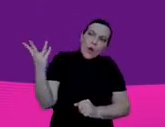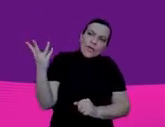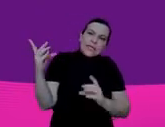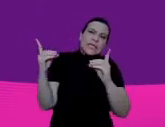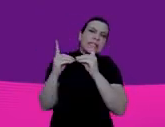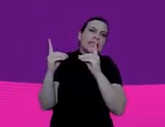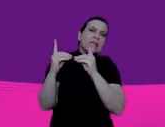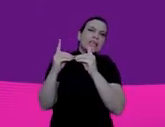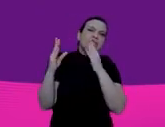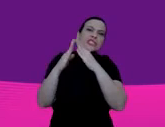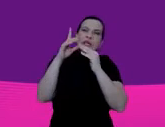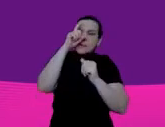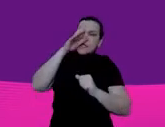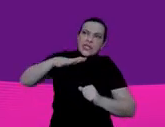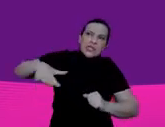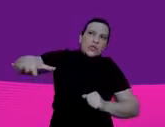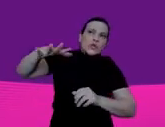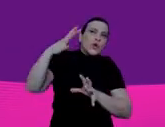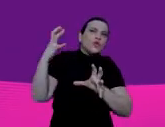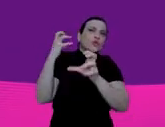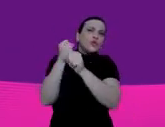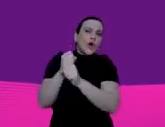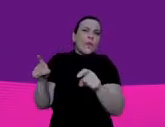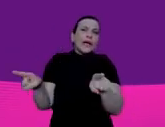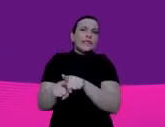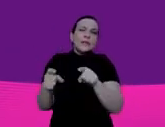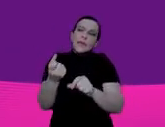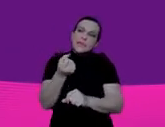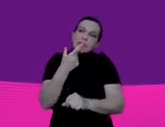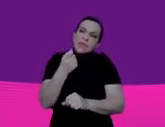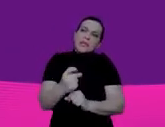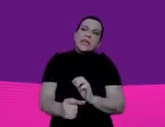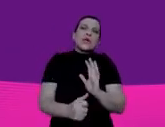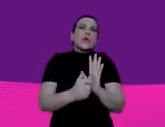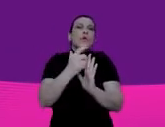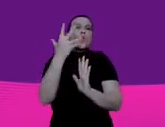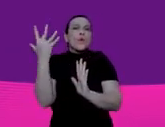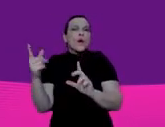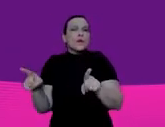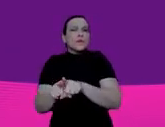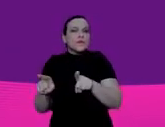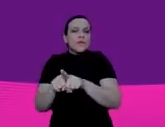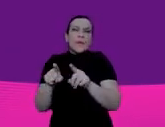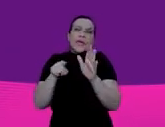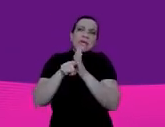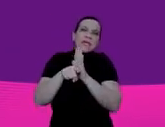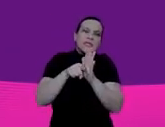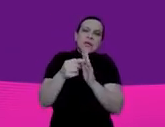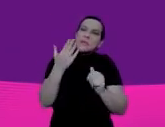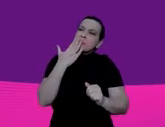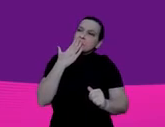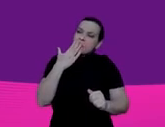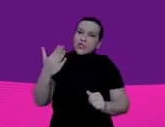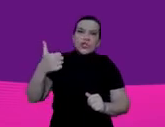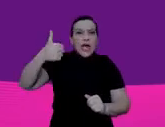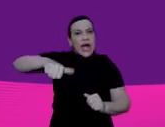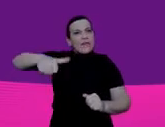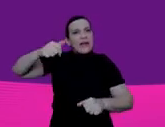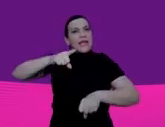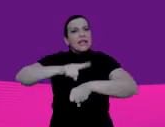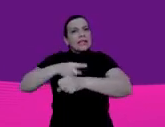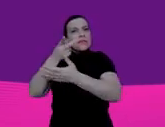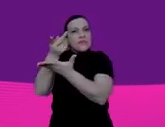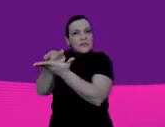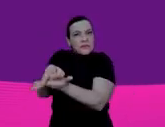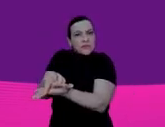unidades, saber a taxa de opioides, a taxa de pacientes que têm exames solicitados, avaliar o tempo de internação, o tempo de permanência no